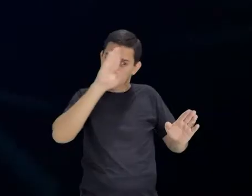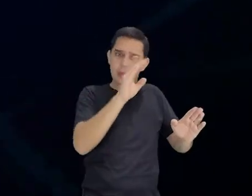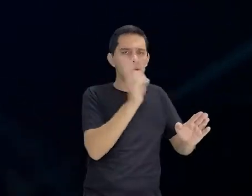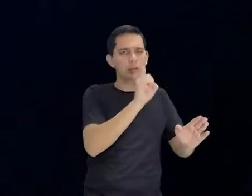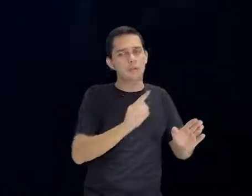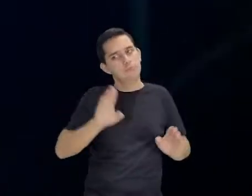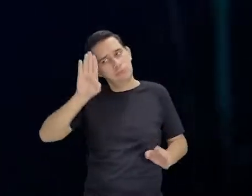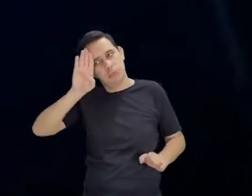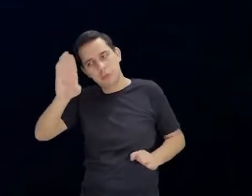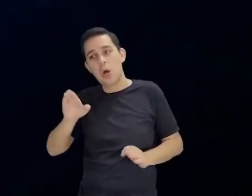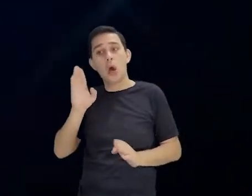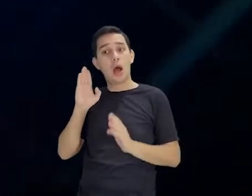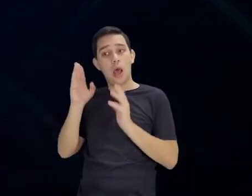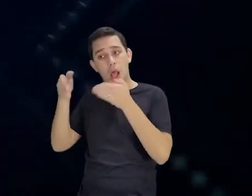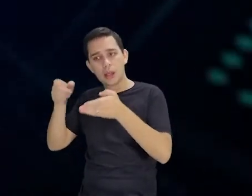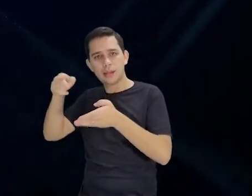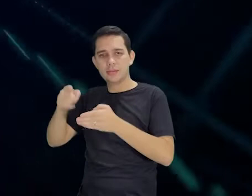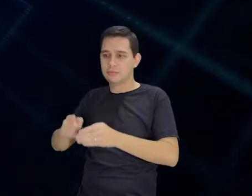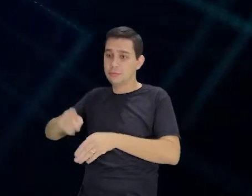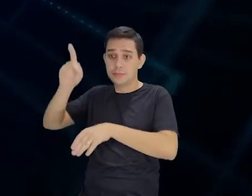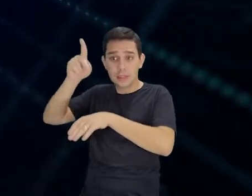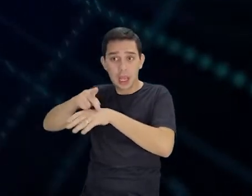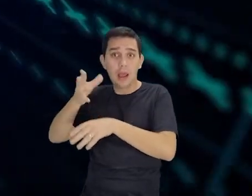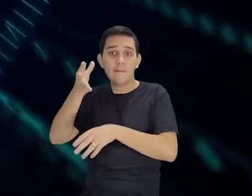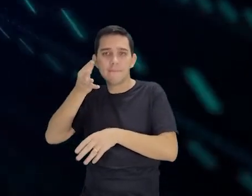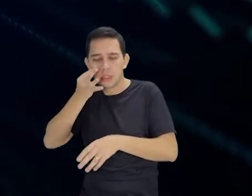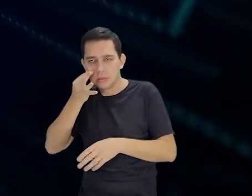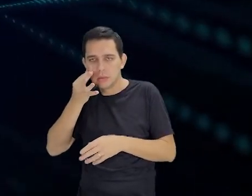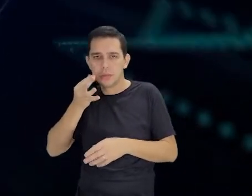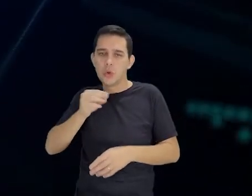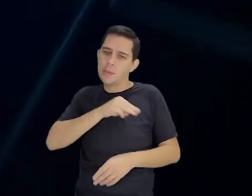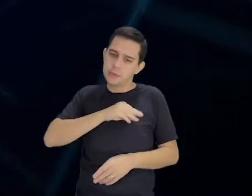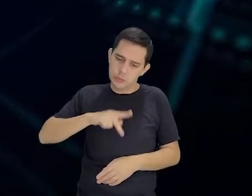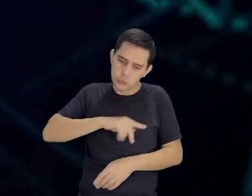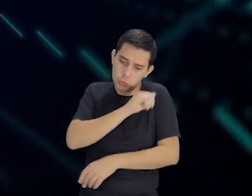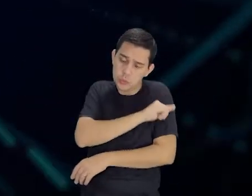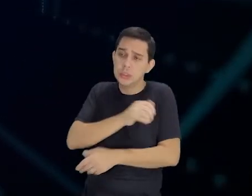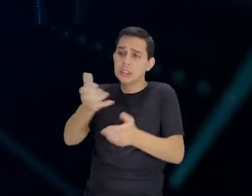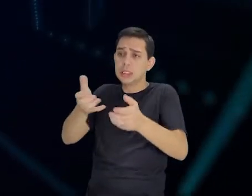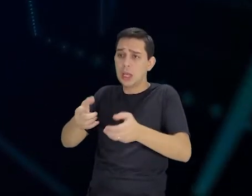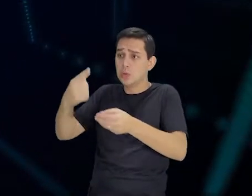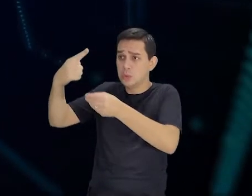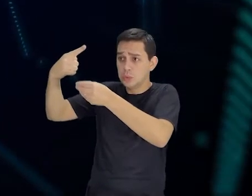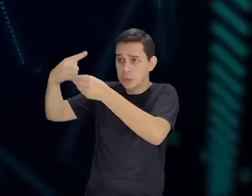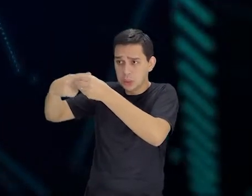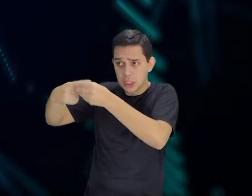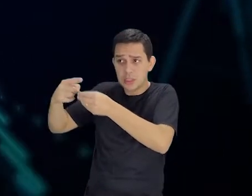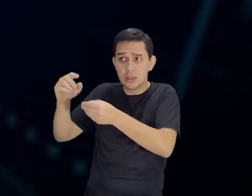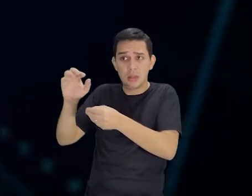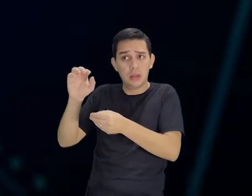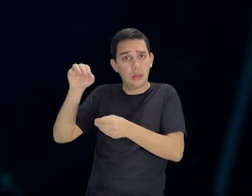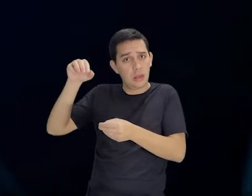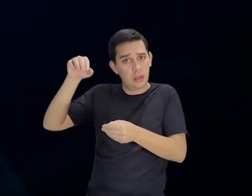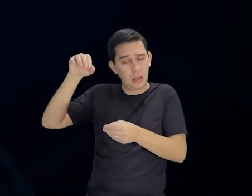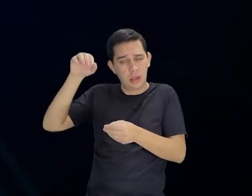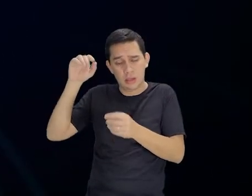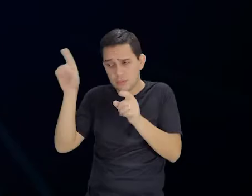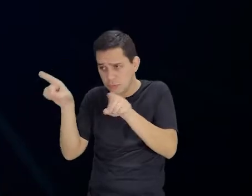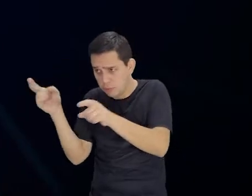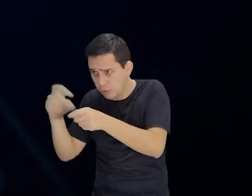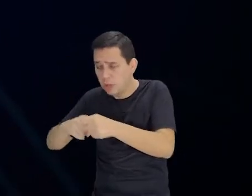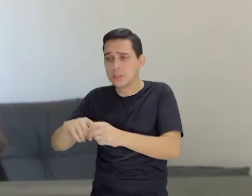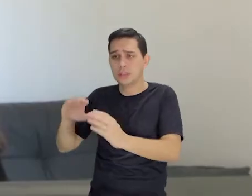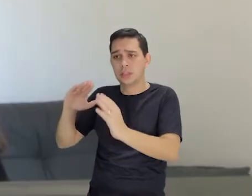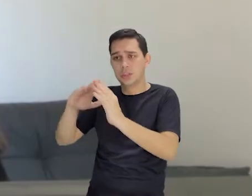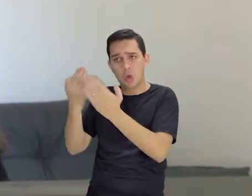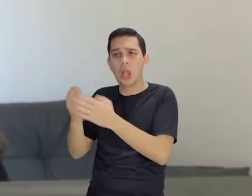o Ministério Público quer que o município retome a prestação desse serviço. Por evidente, a pandemia ainda